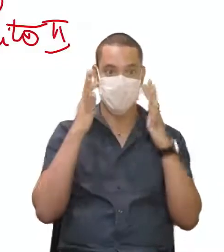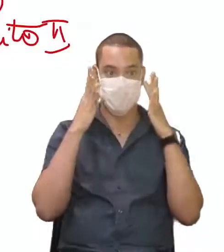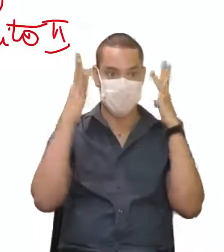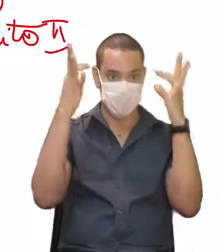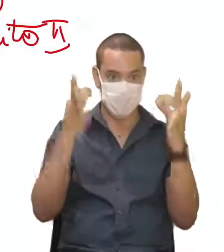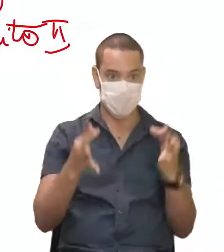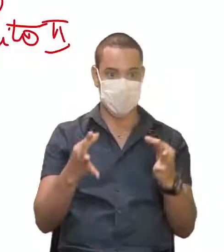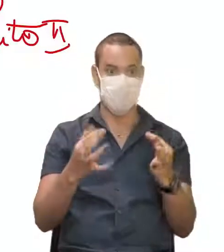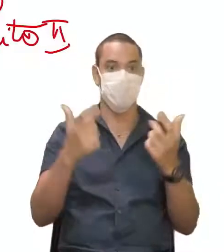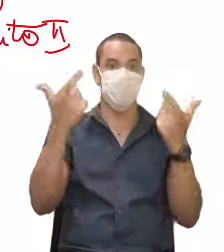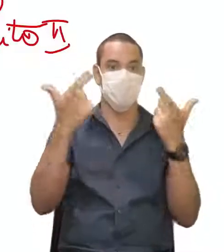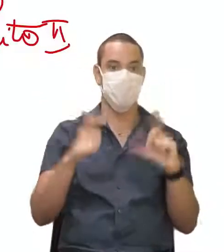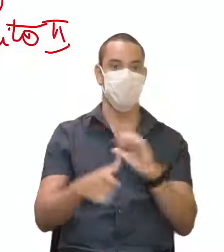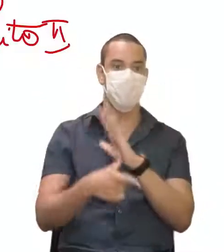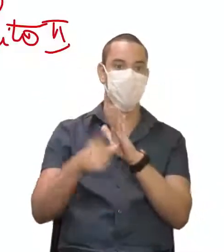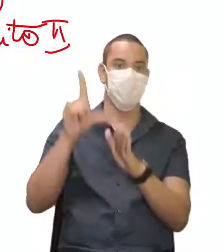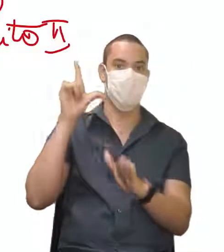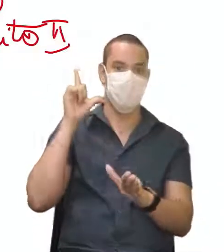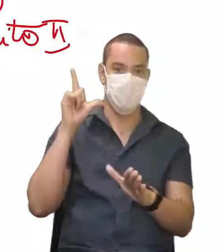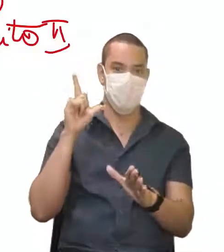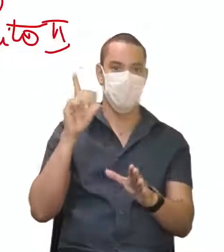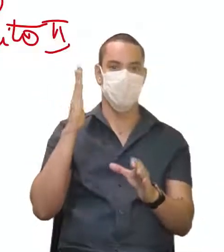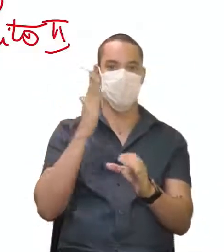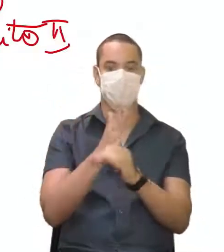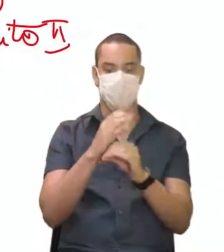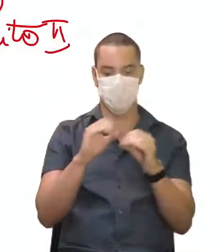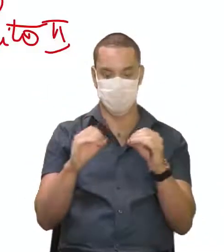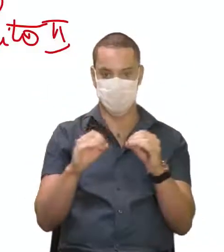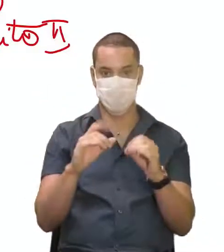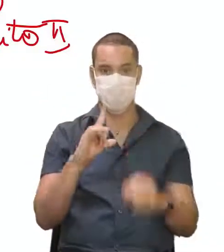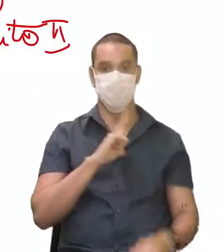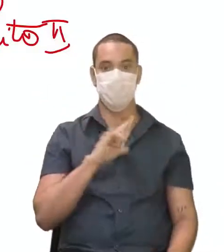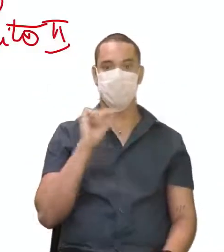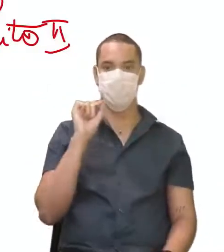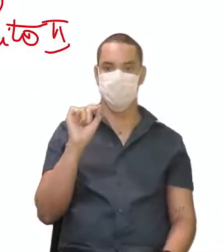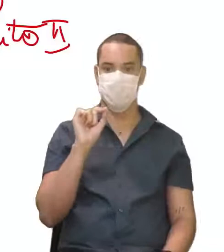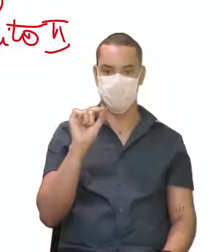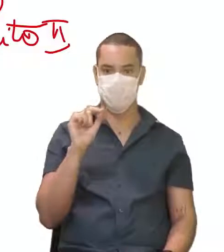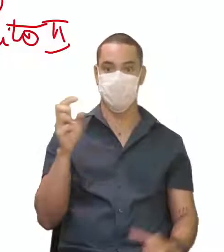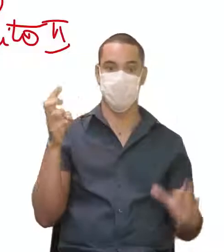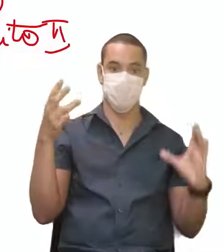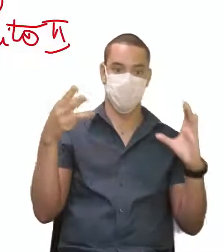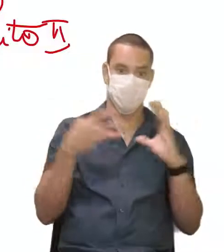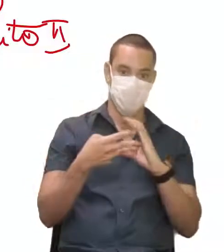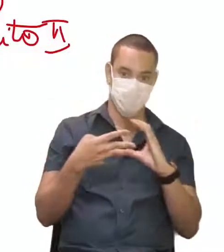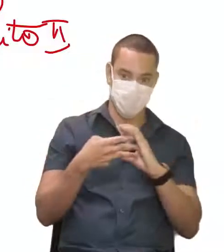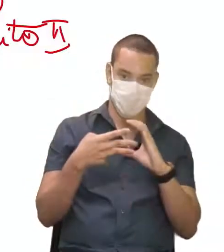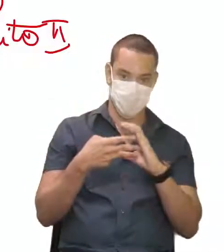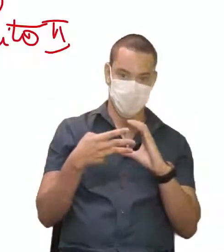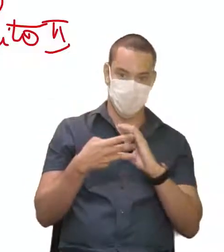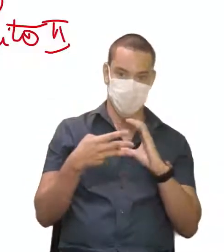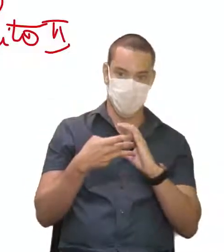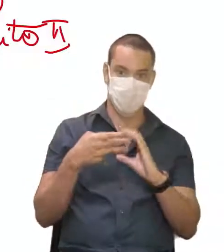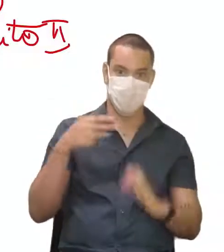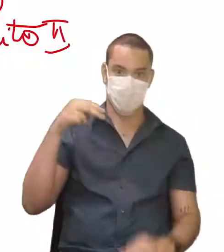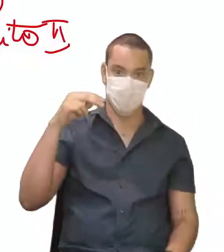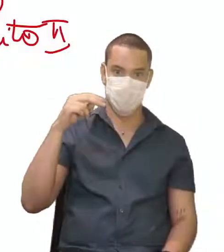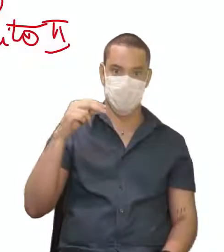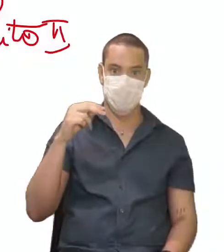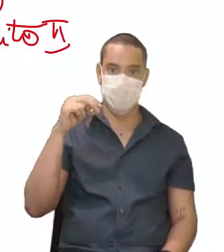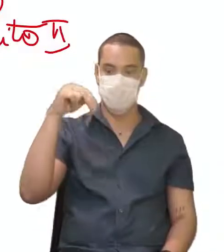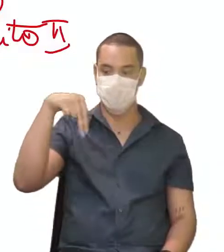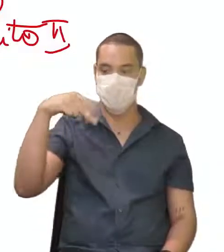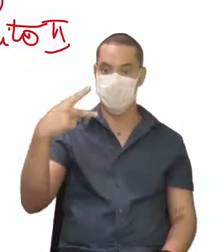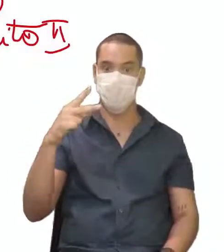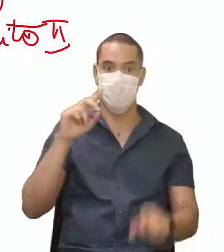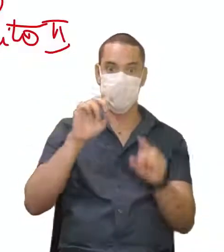Galerinha, lá na mitose eu vou ter essa célula, que era 2N, vai